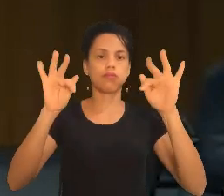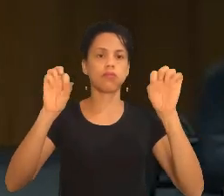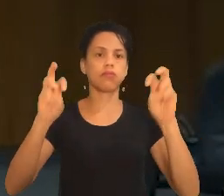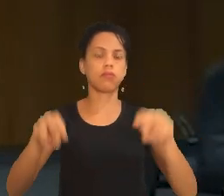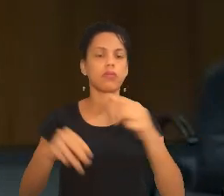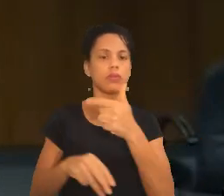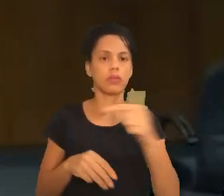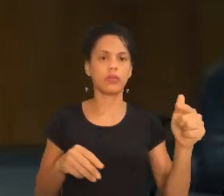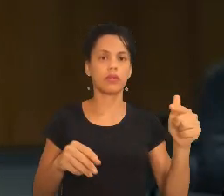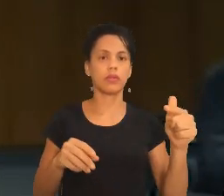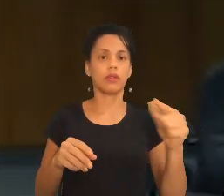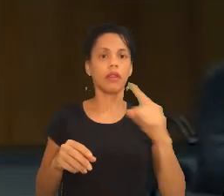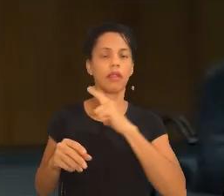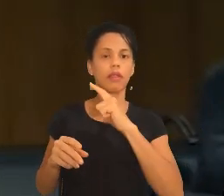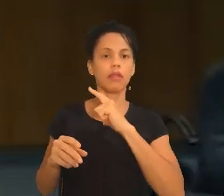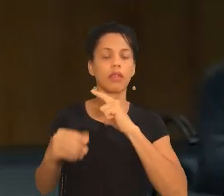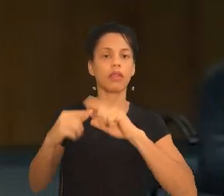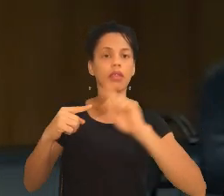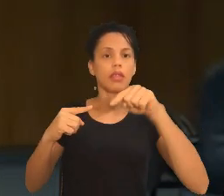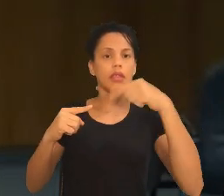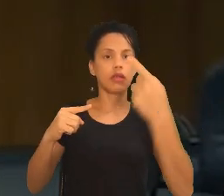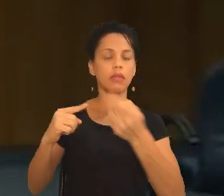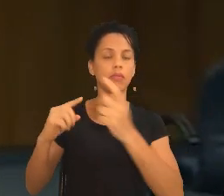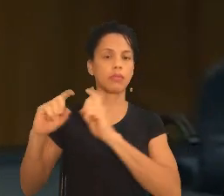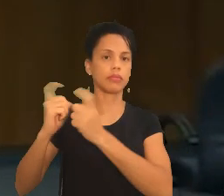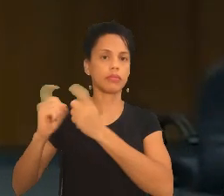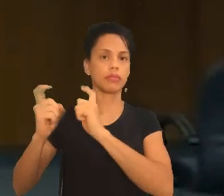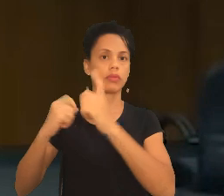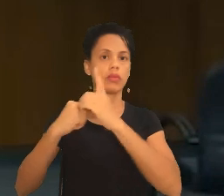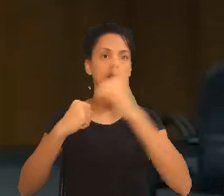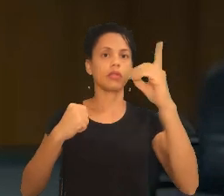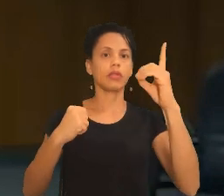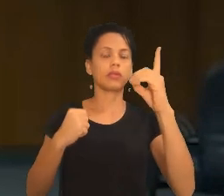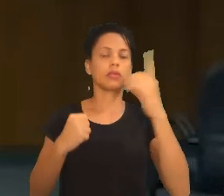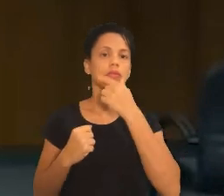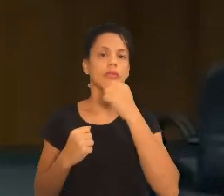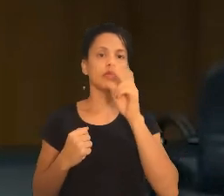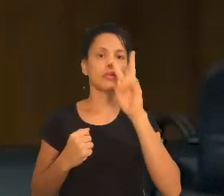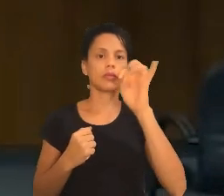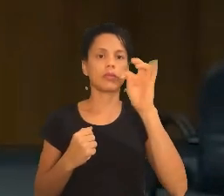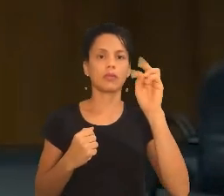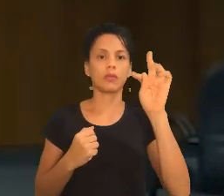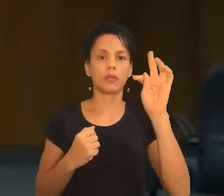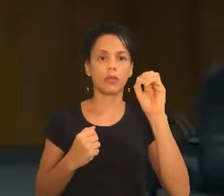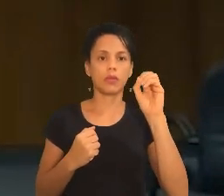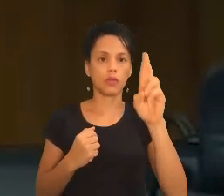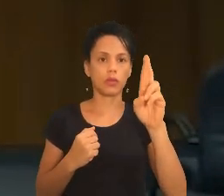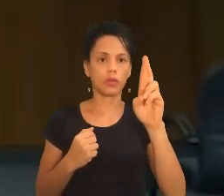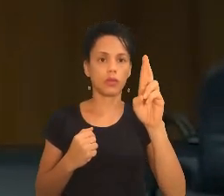os debatedores Dr. Vitor Souza Lima Blota.